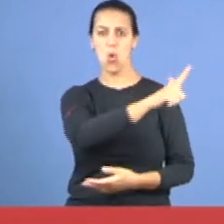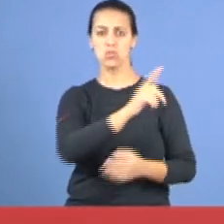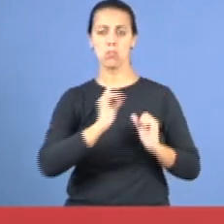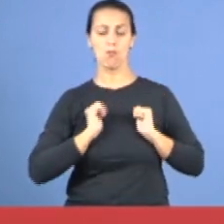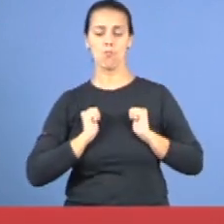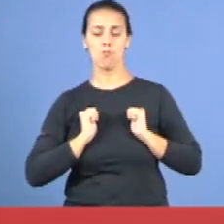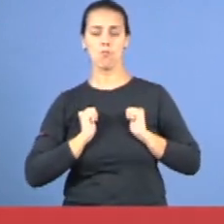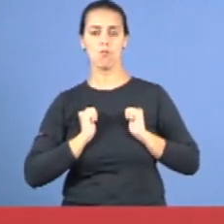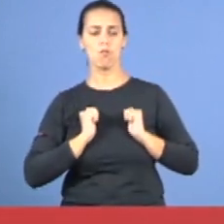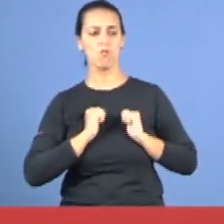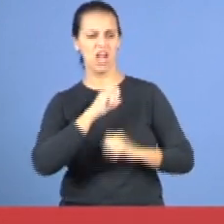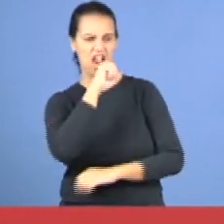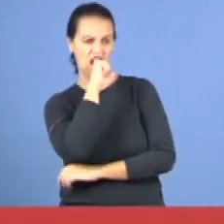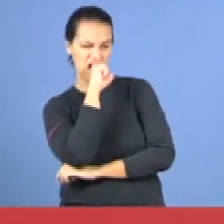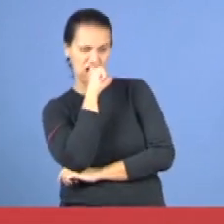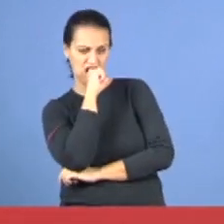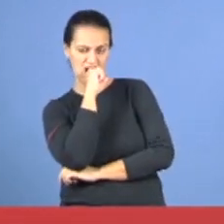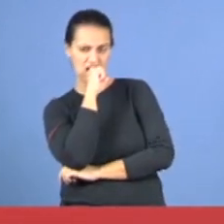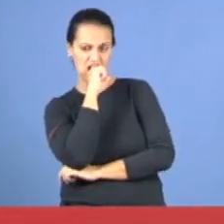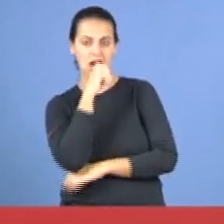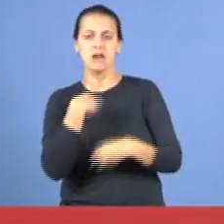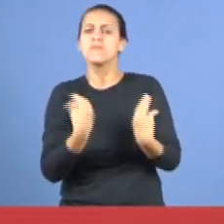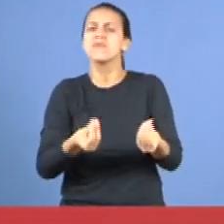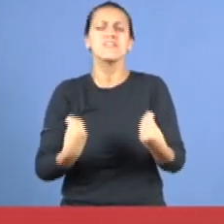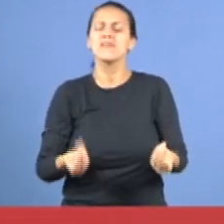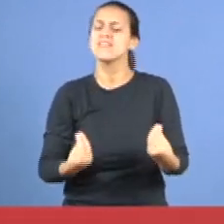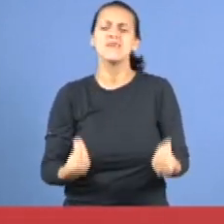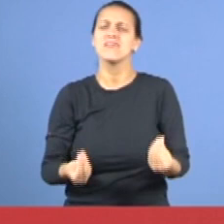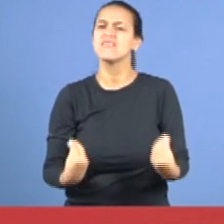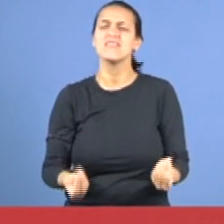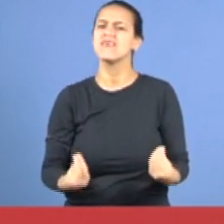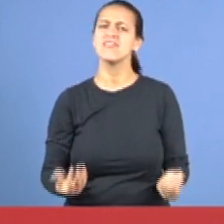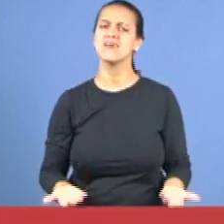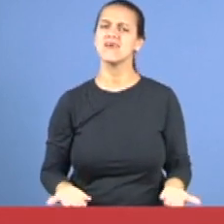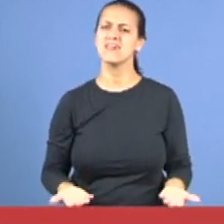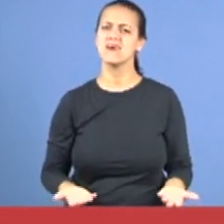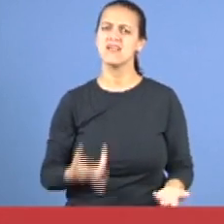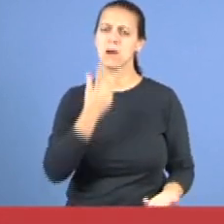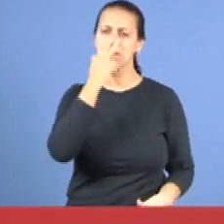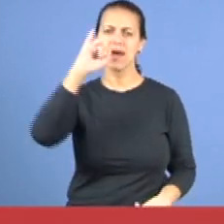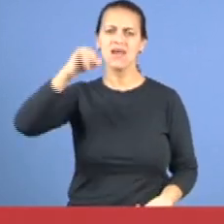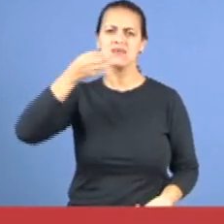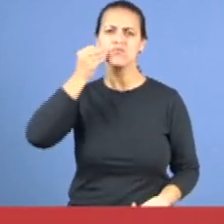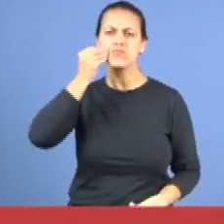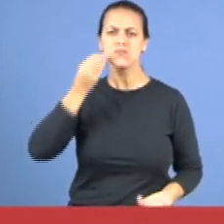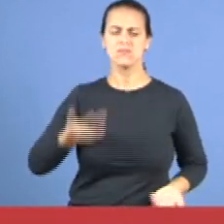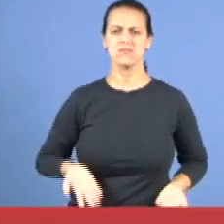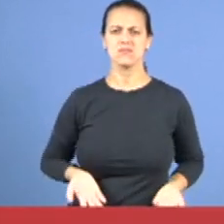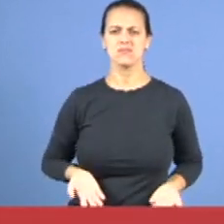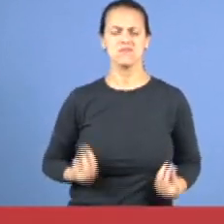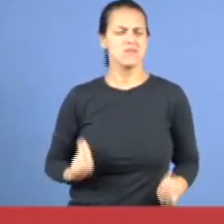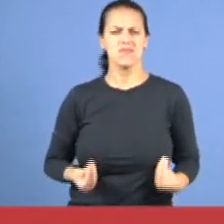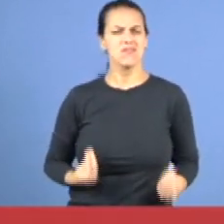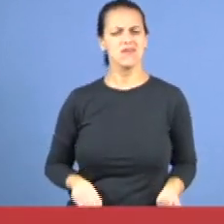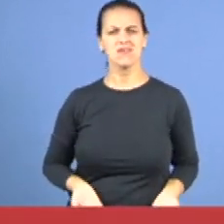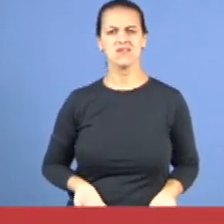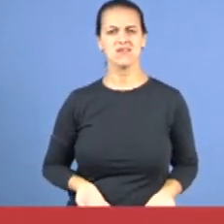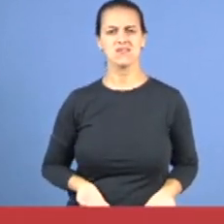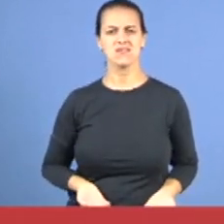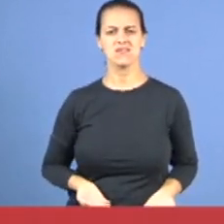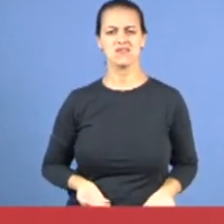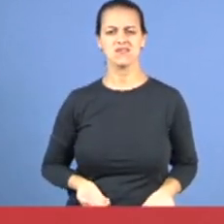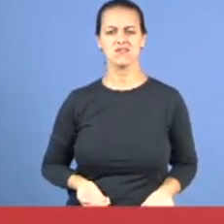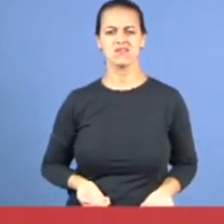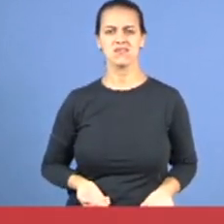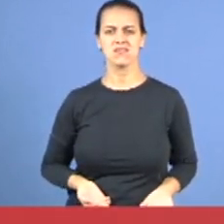raiva. Para que isso? Para quê? Não é Judas? Judas, para quê? O dinheiro, para quê? Nós temos muita coisa para